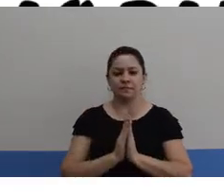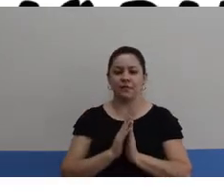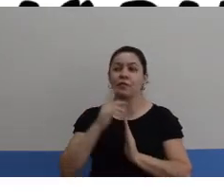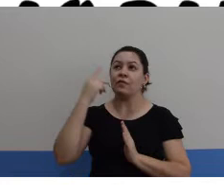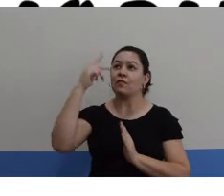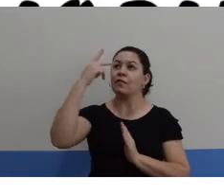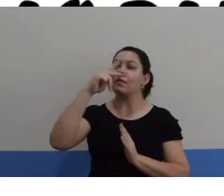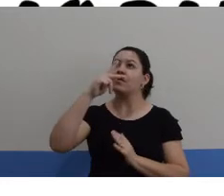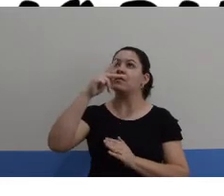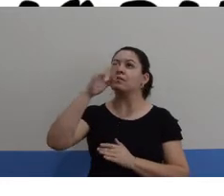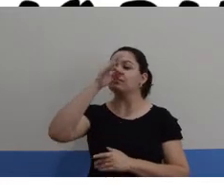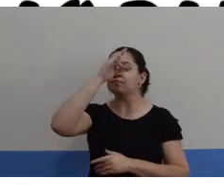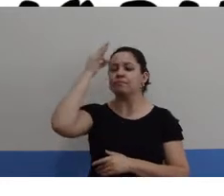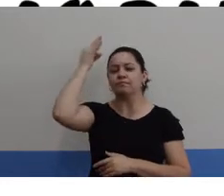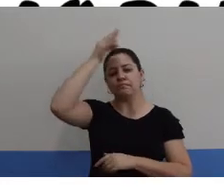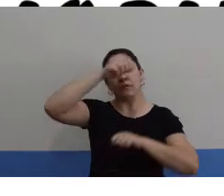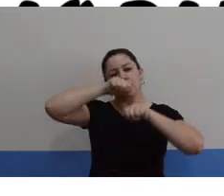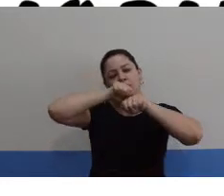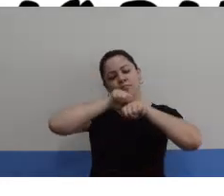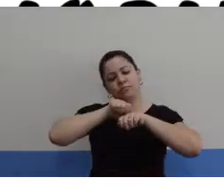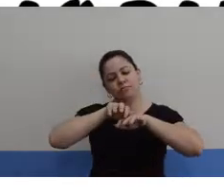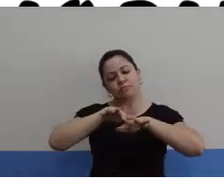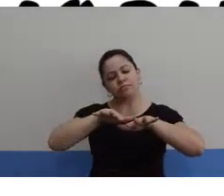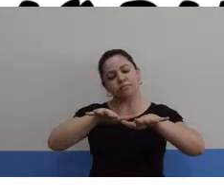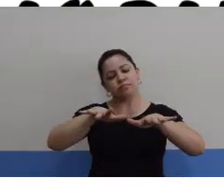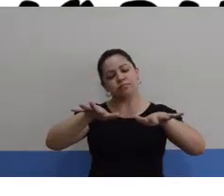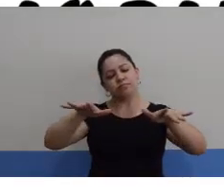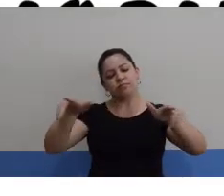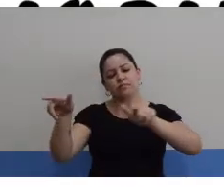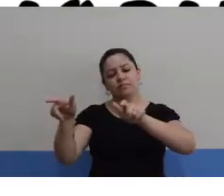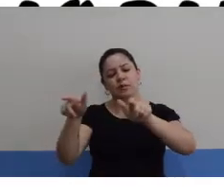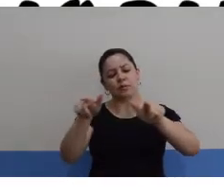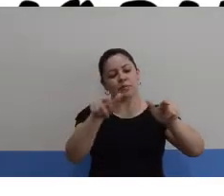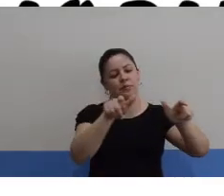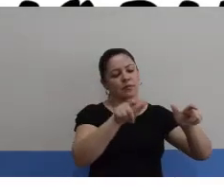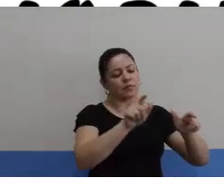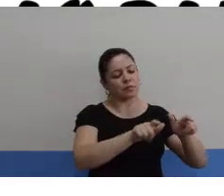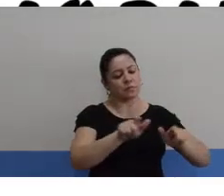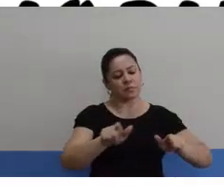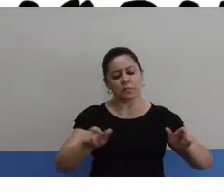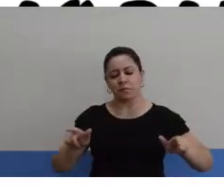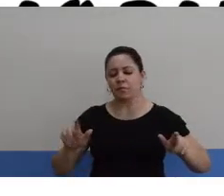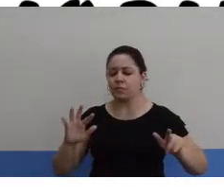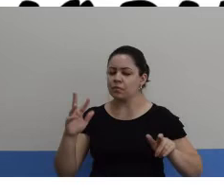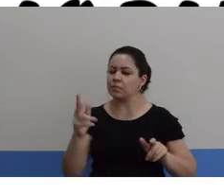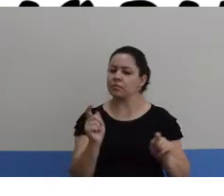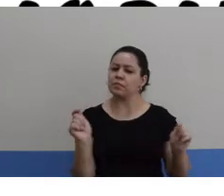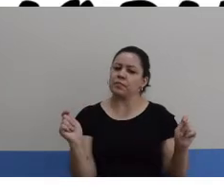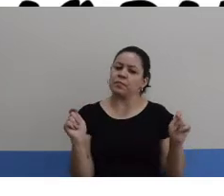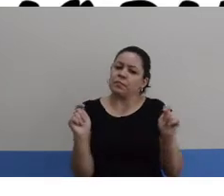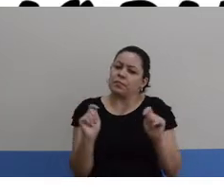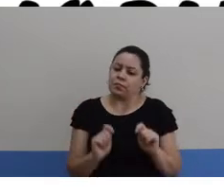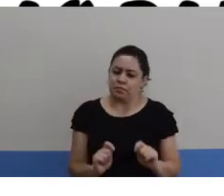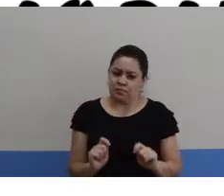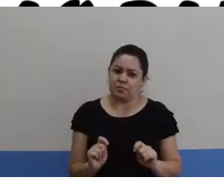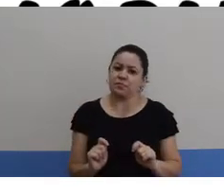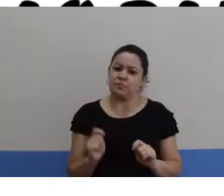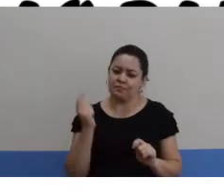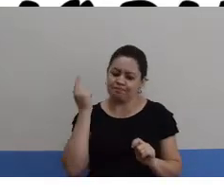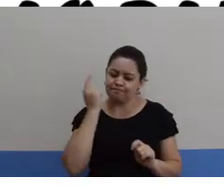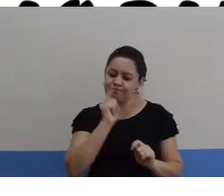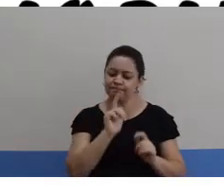que soprais onde e como desejais, a todos dando a possibilidade de passar